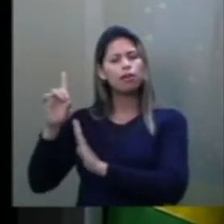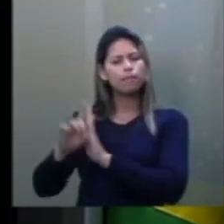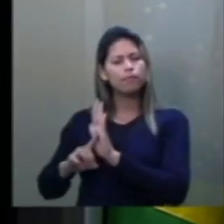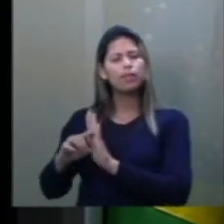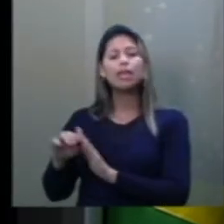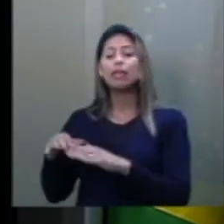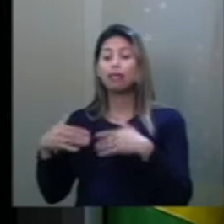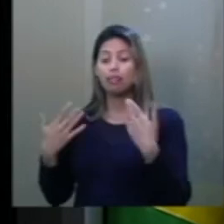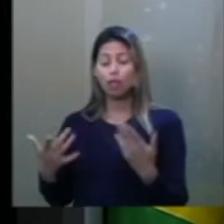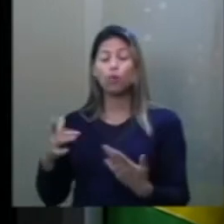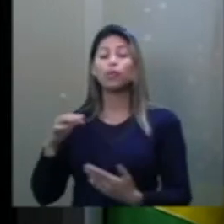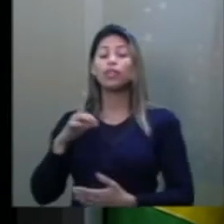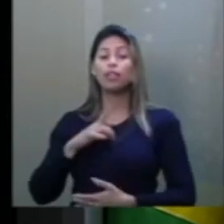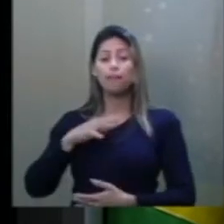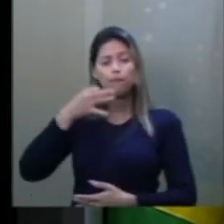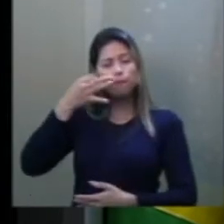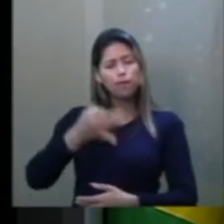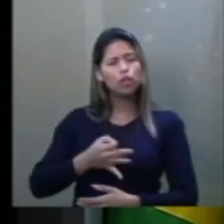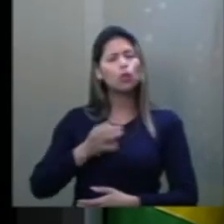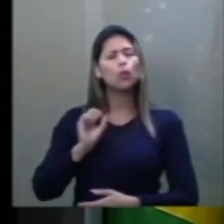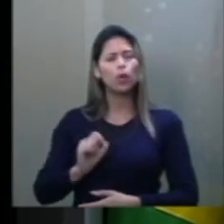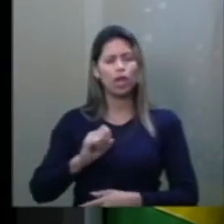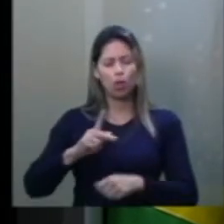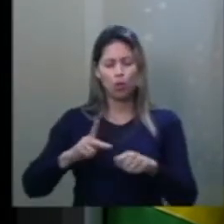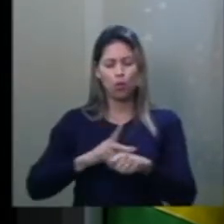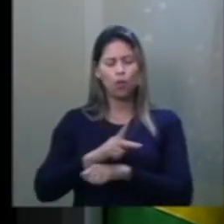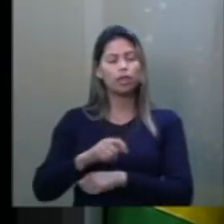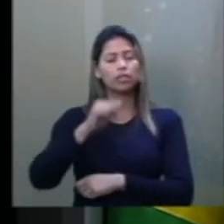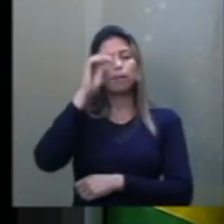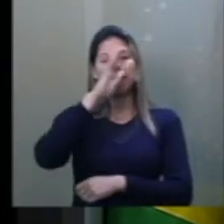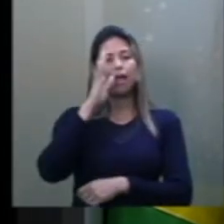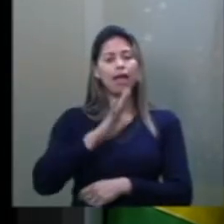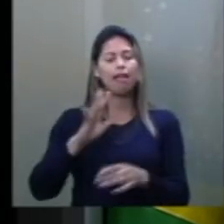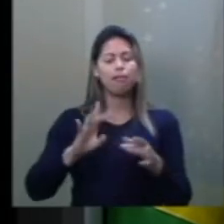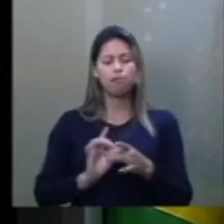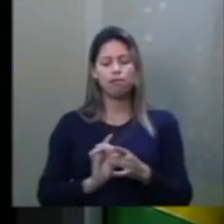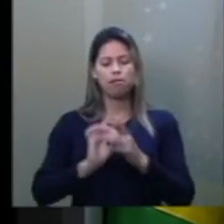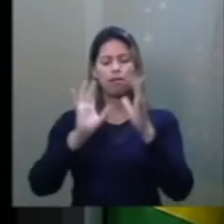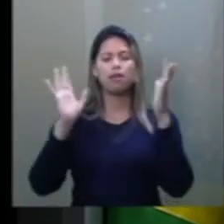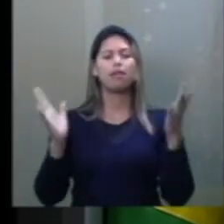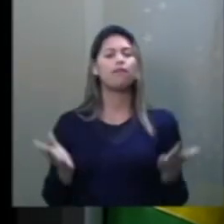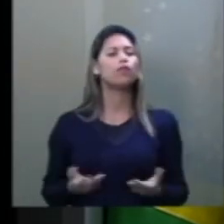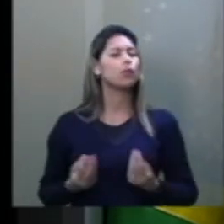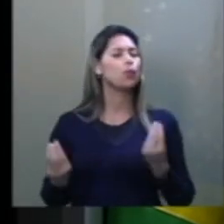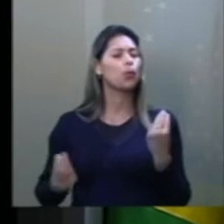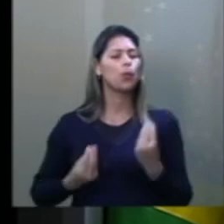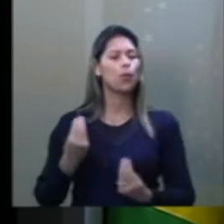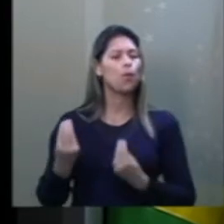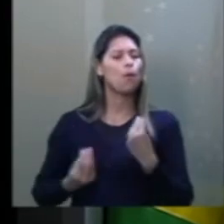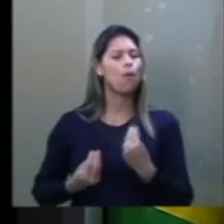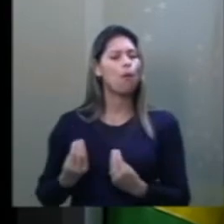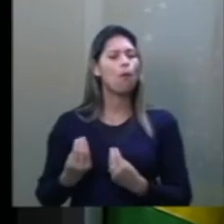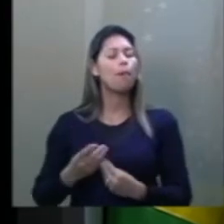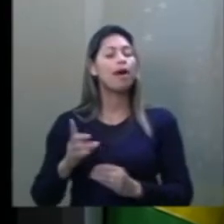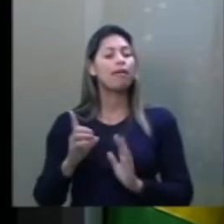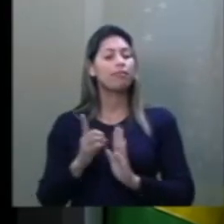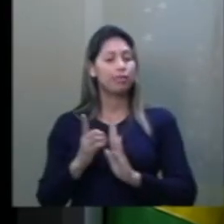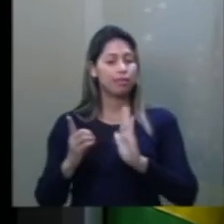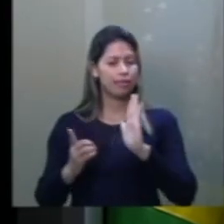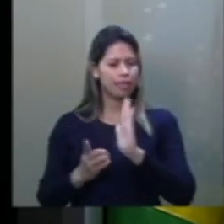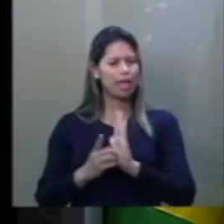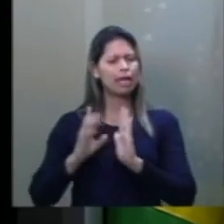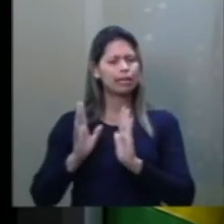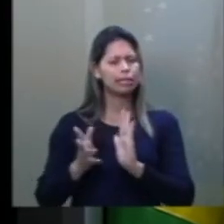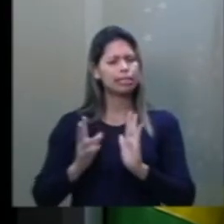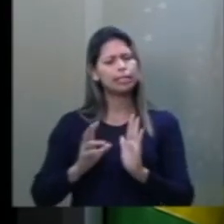finalmente teríamos um Estado brasileiro livre de conchavos com essas organizações que há décadas